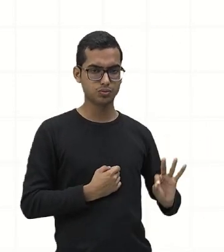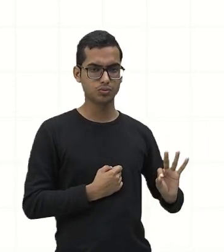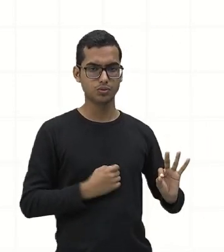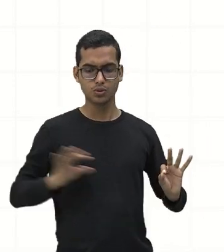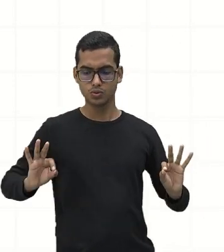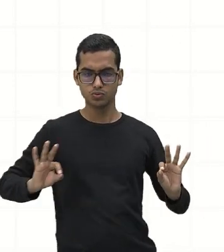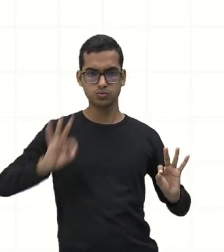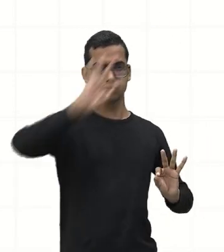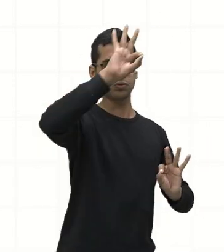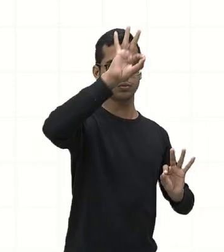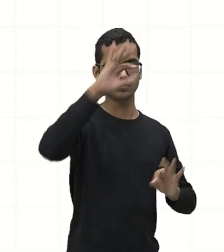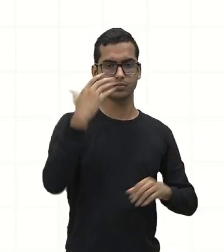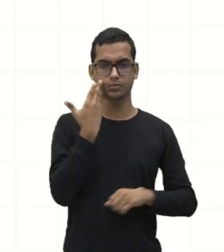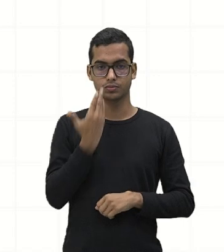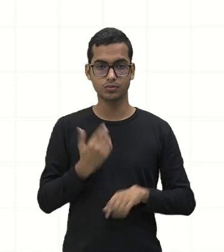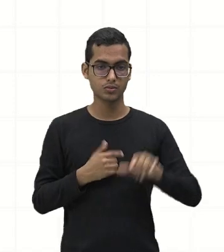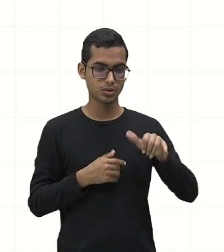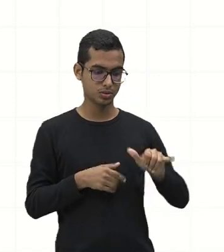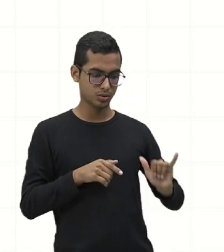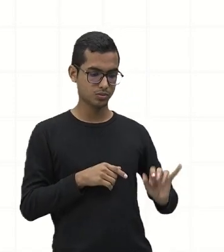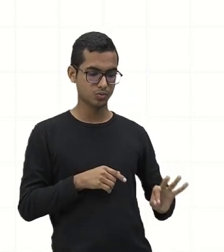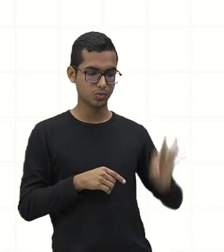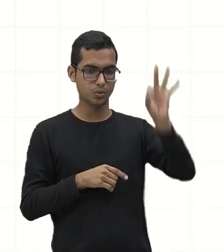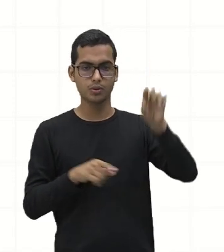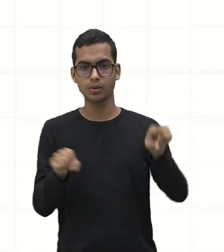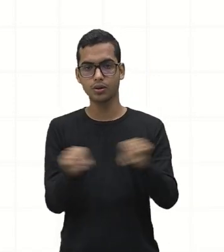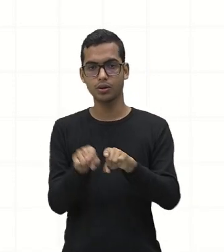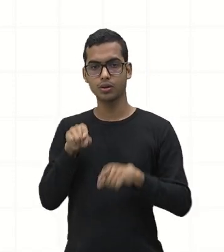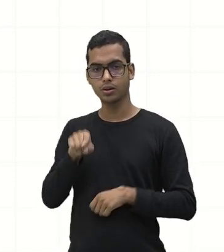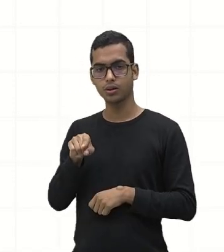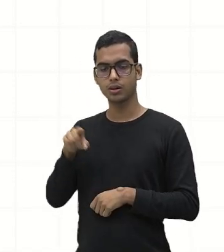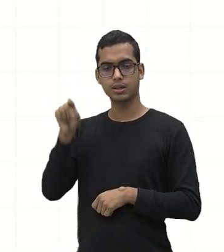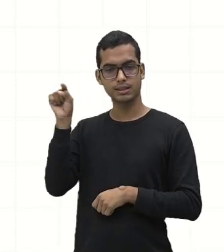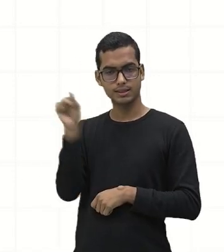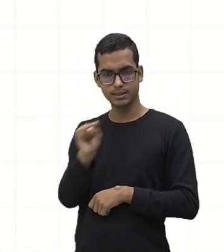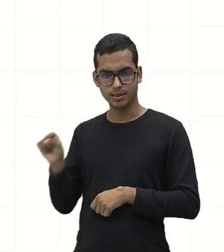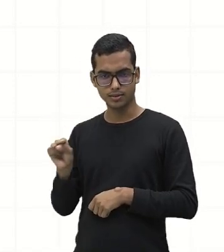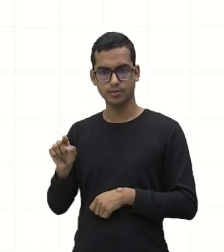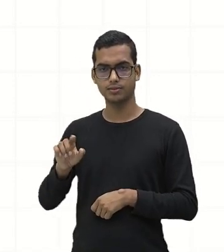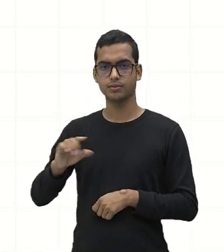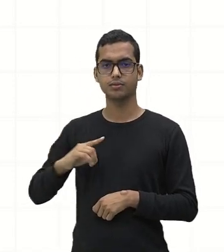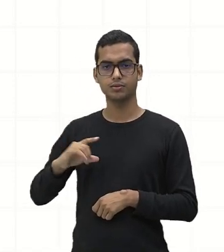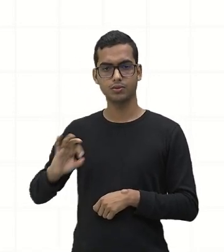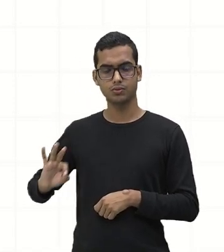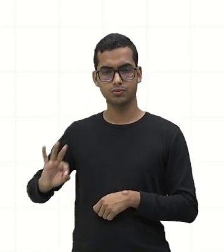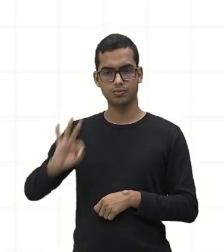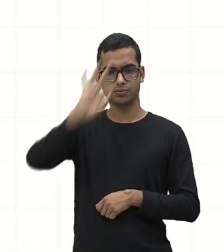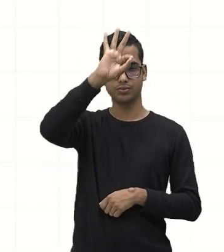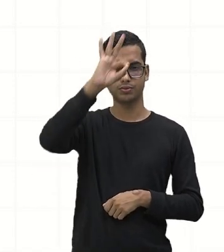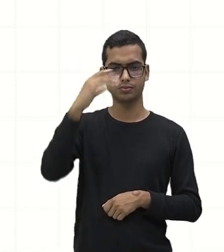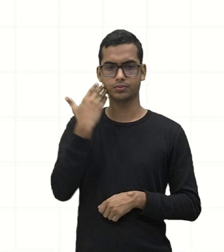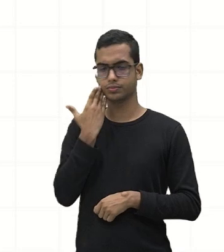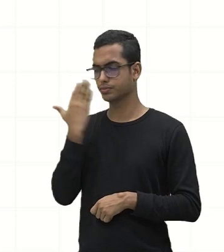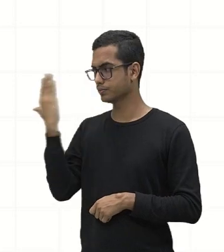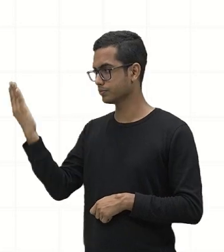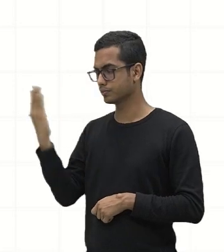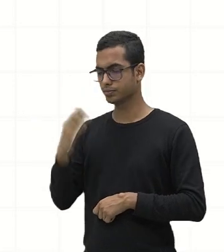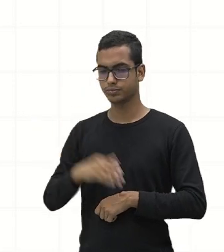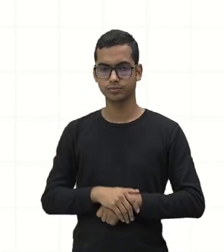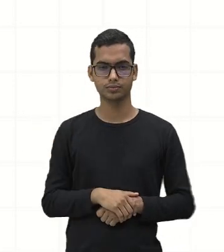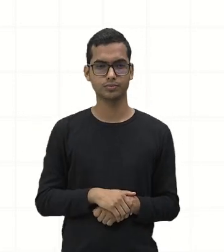deixar de ter proporcionalidade. E aqui eu vou poder trabalhar qualquer uma daquelas medidas. Por exemplo,